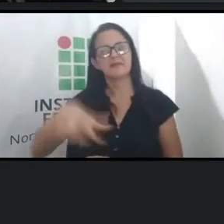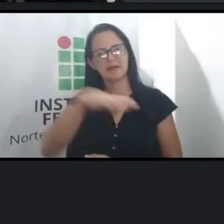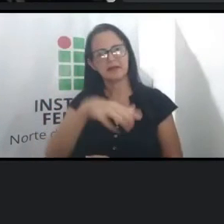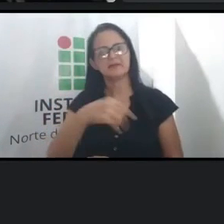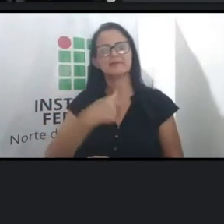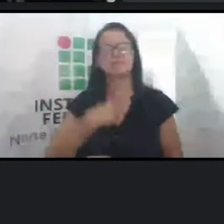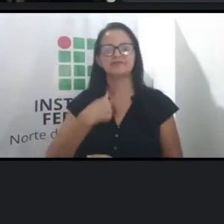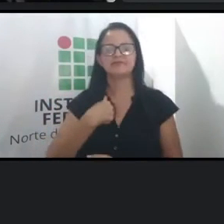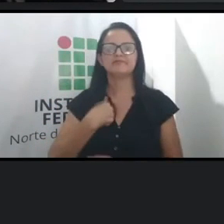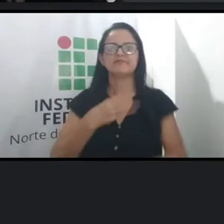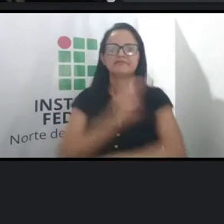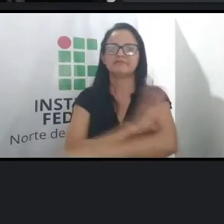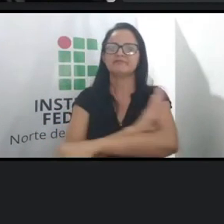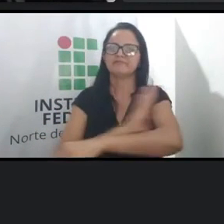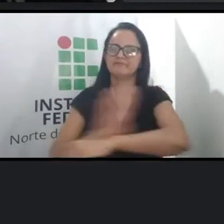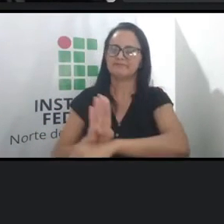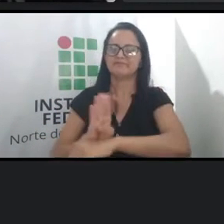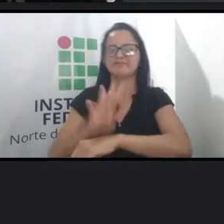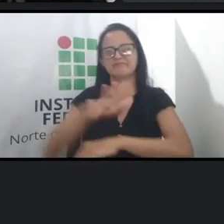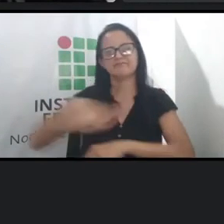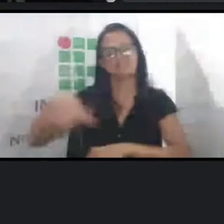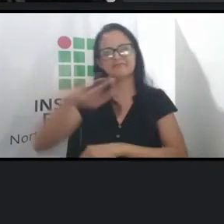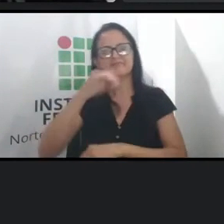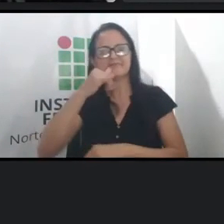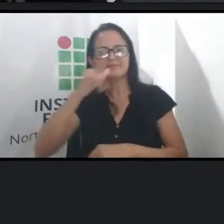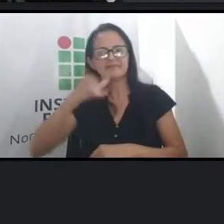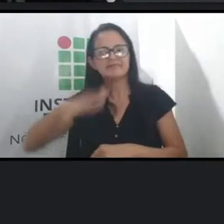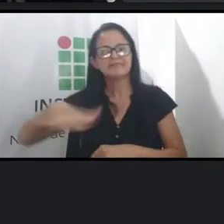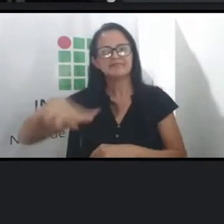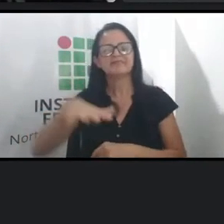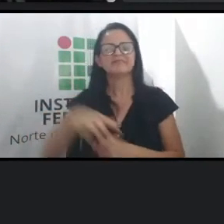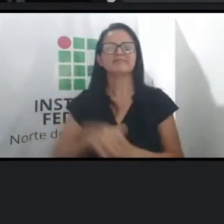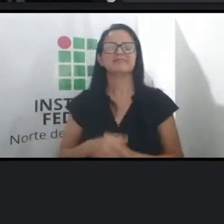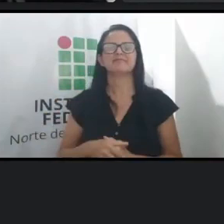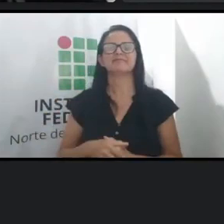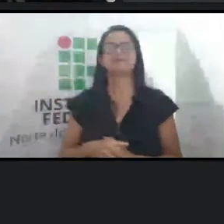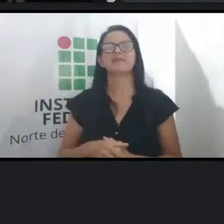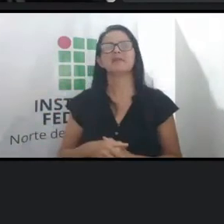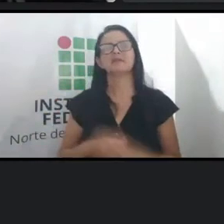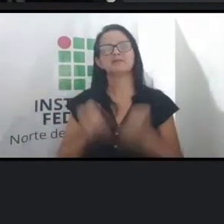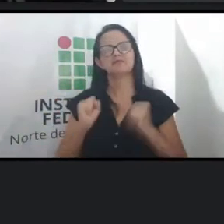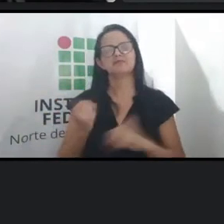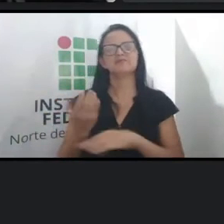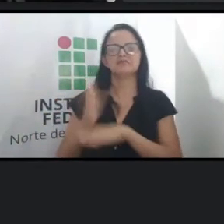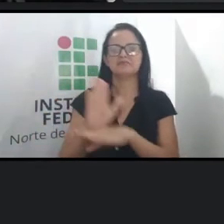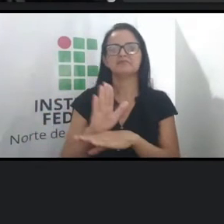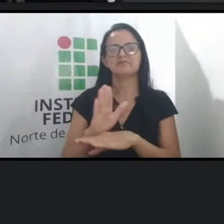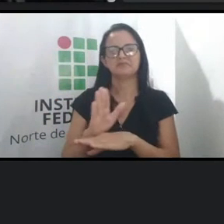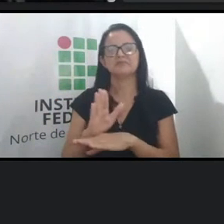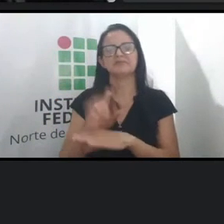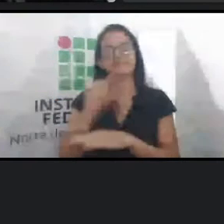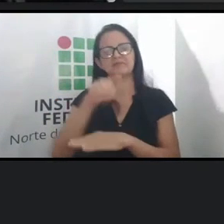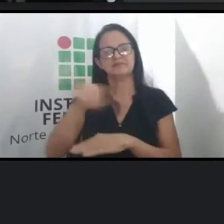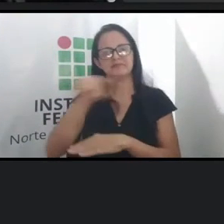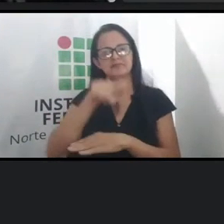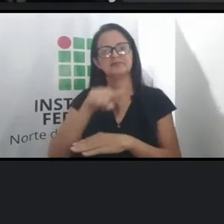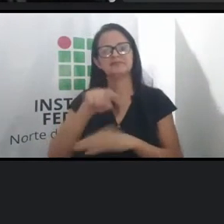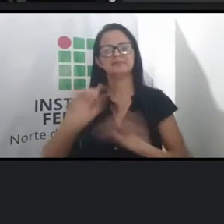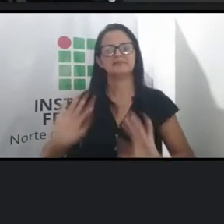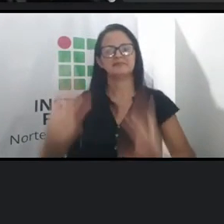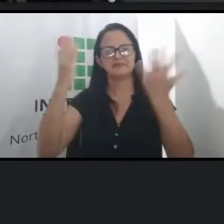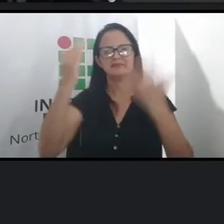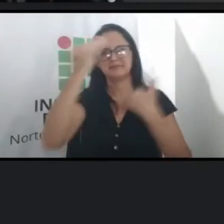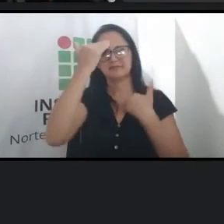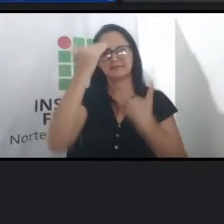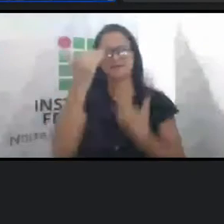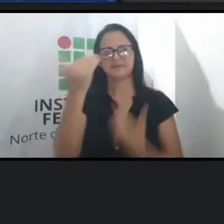bacharel na área de elétrica e poder contribuir com os senhores neste evento. Meu muito obrigado.